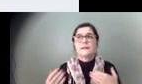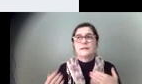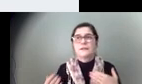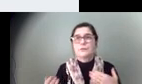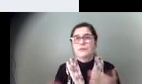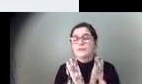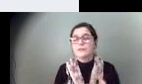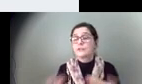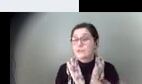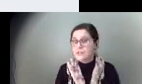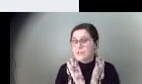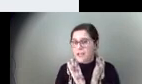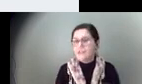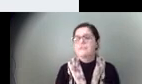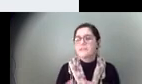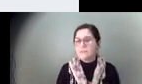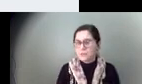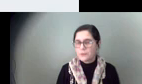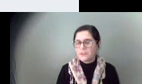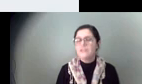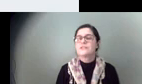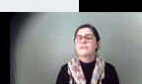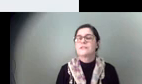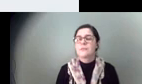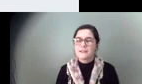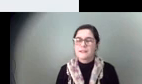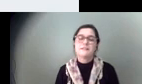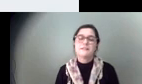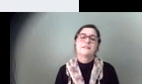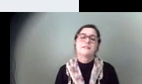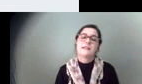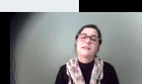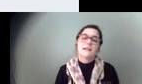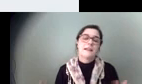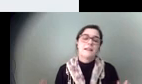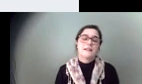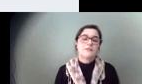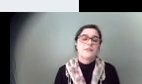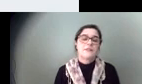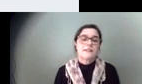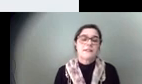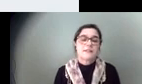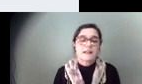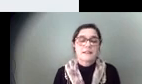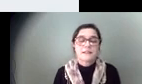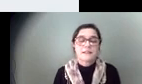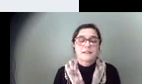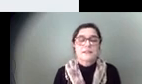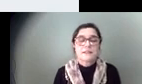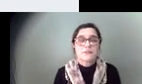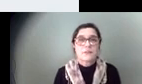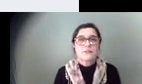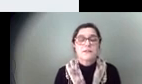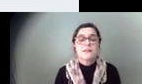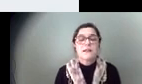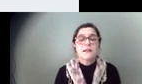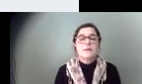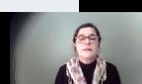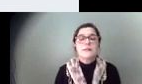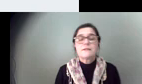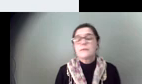né, nos eventos sociais, principalmente, são marcantes, né, em diversas datas, em diversas